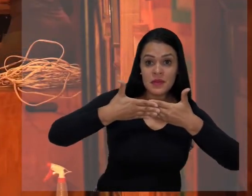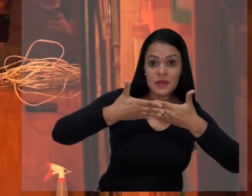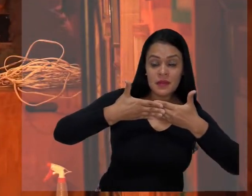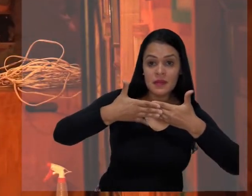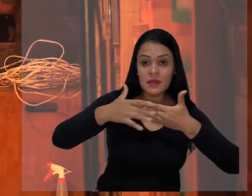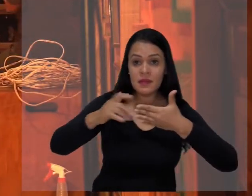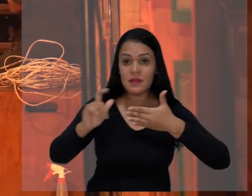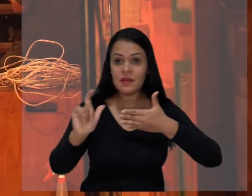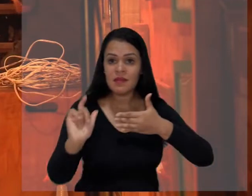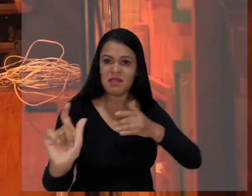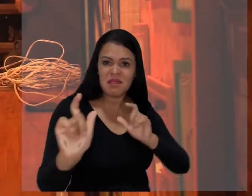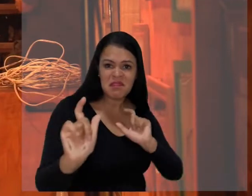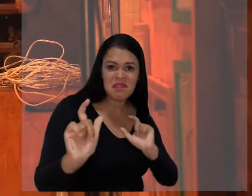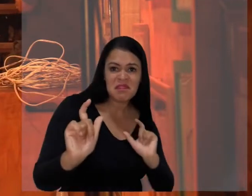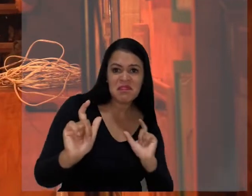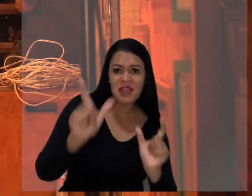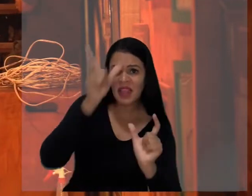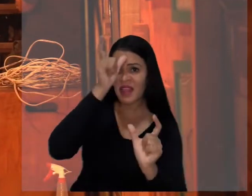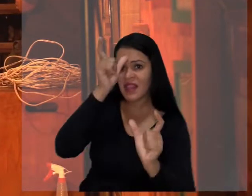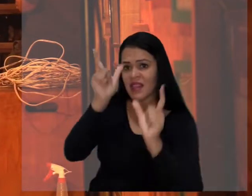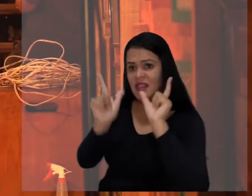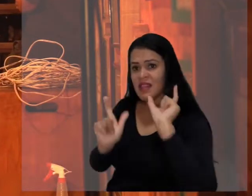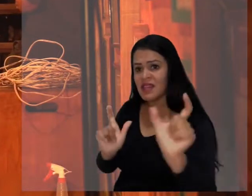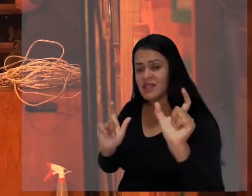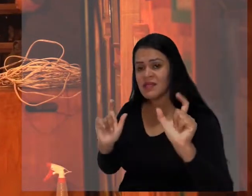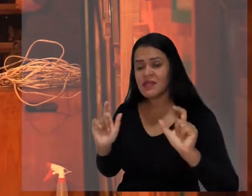Velvet alcohol shell.